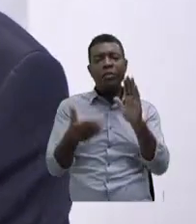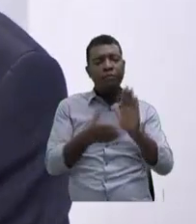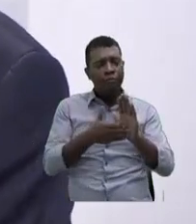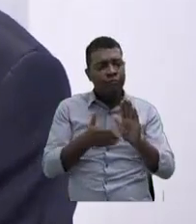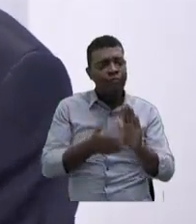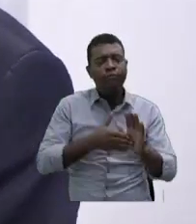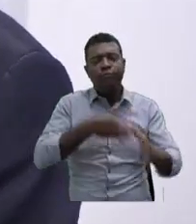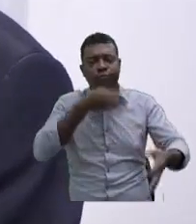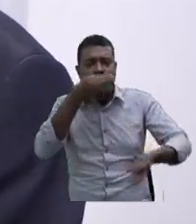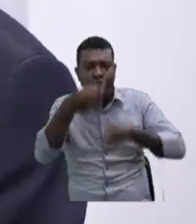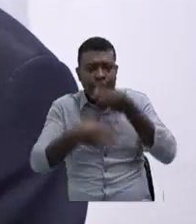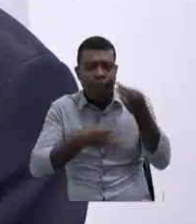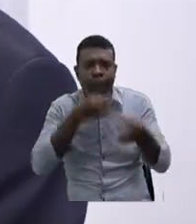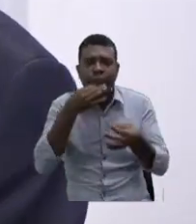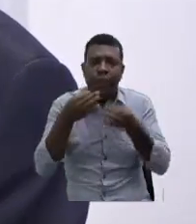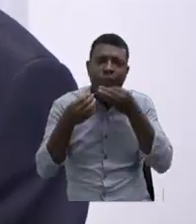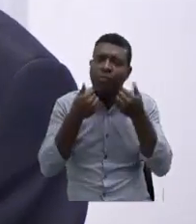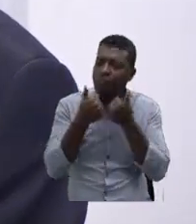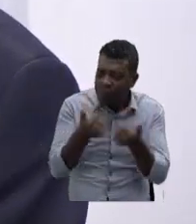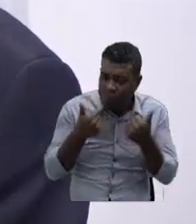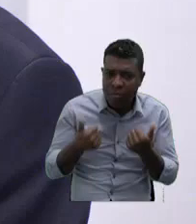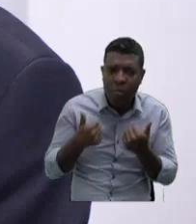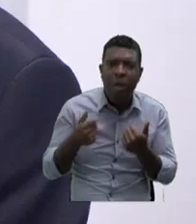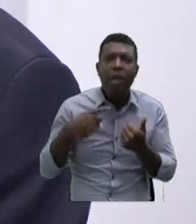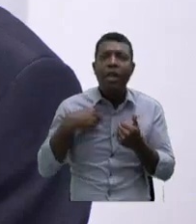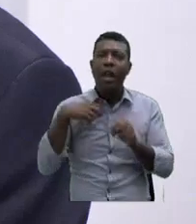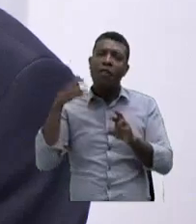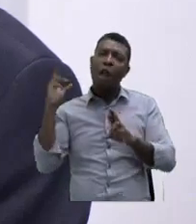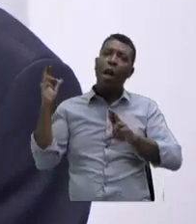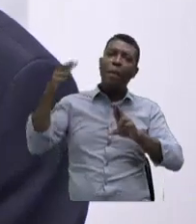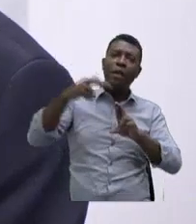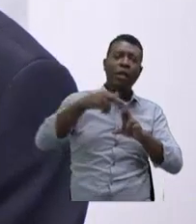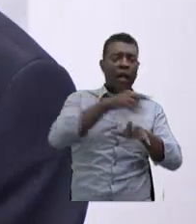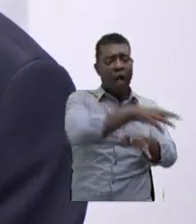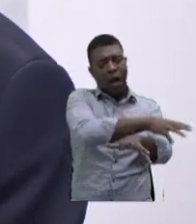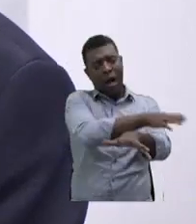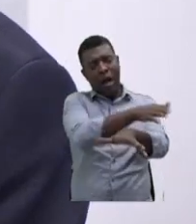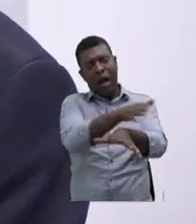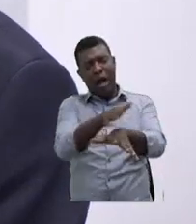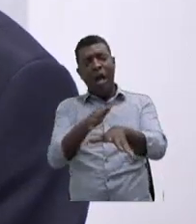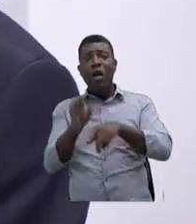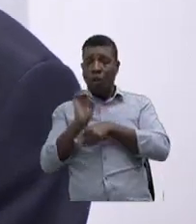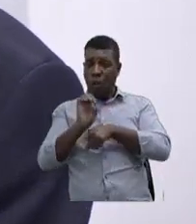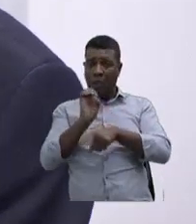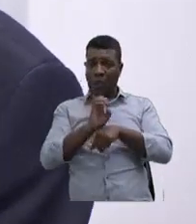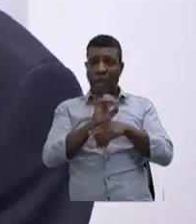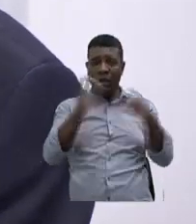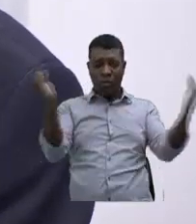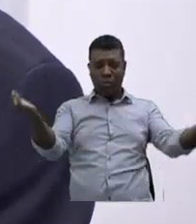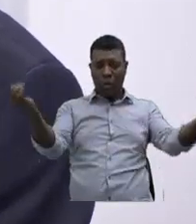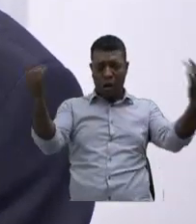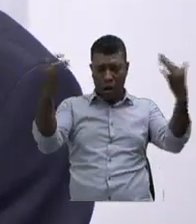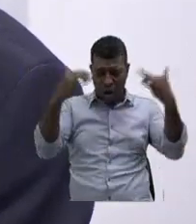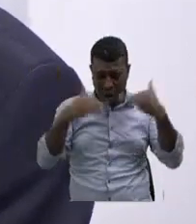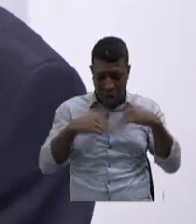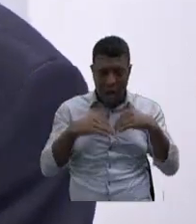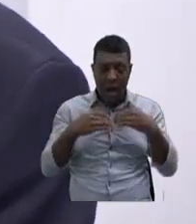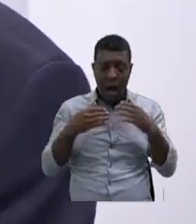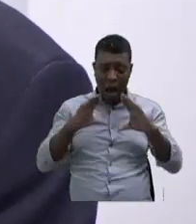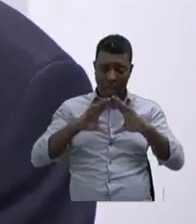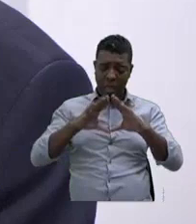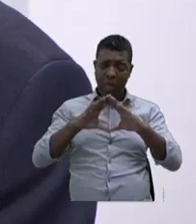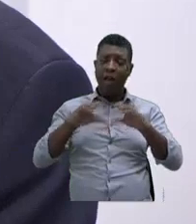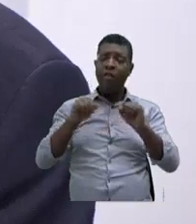tivemos representantes de todos os segmentos aí do estado, e a Assembleia entrou numa parceria muito interessante